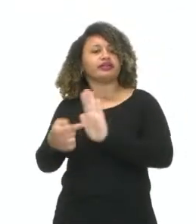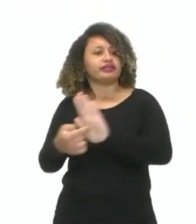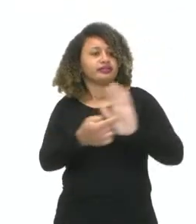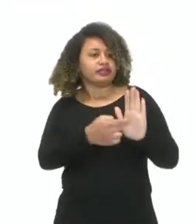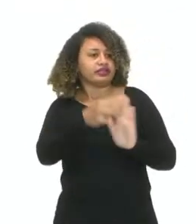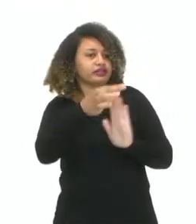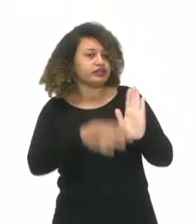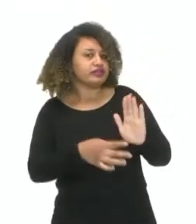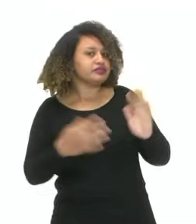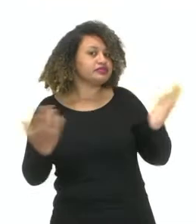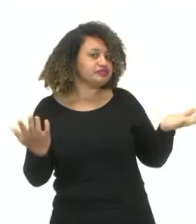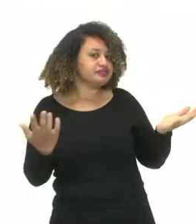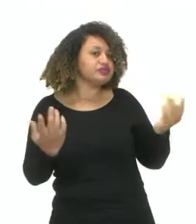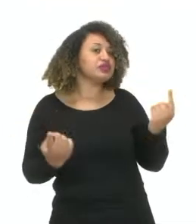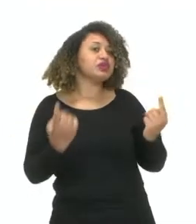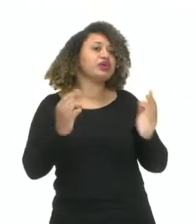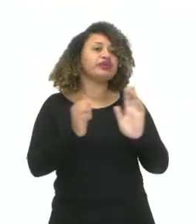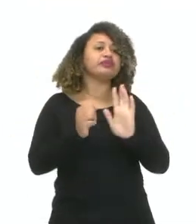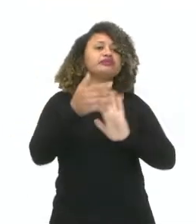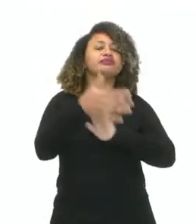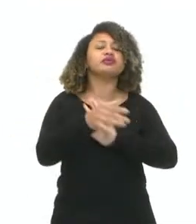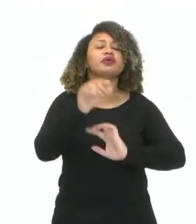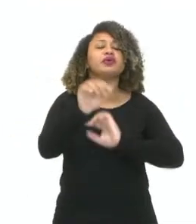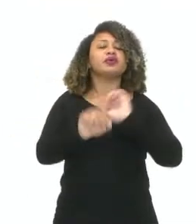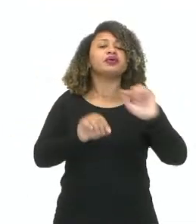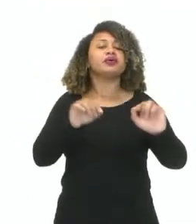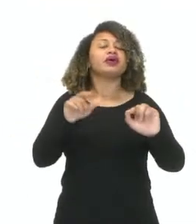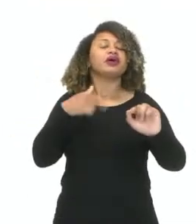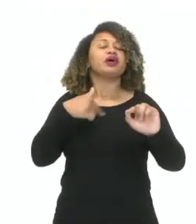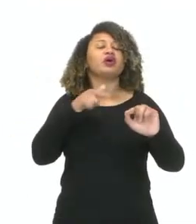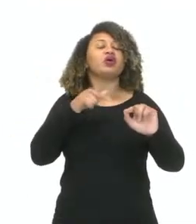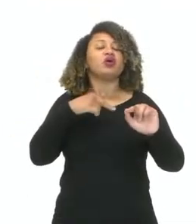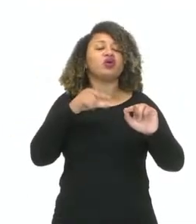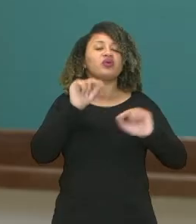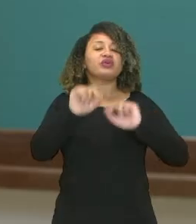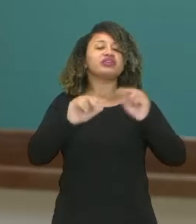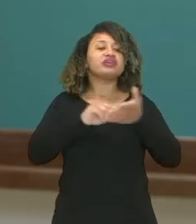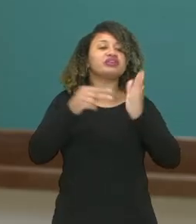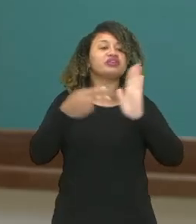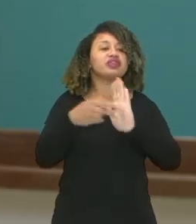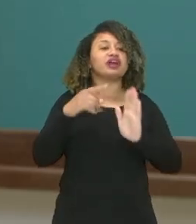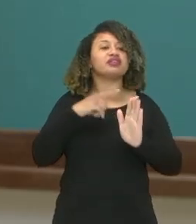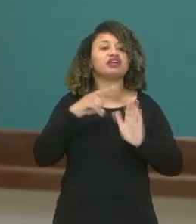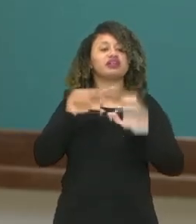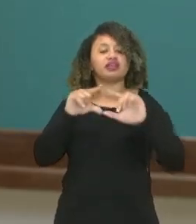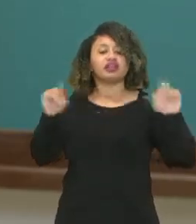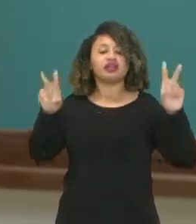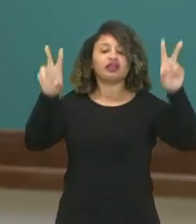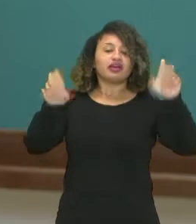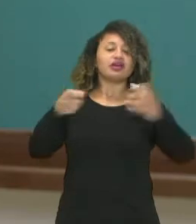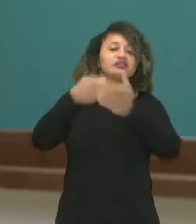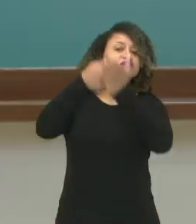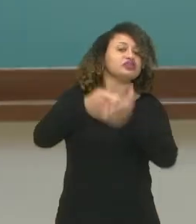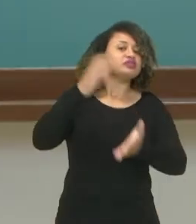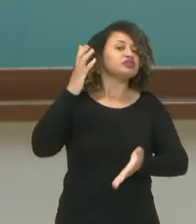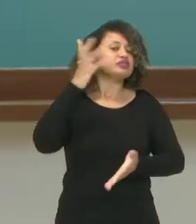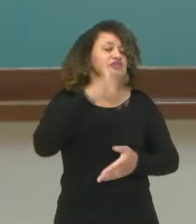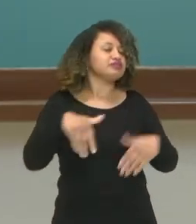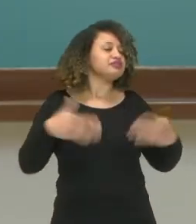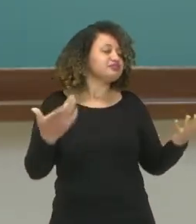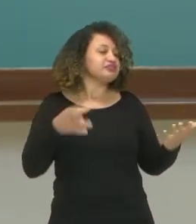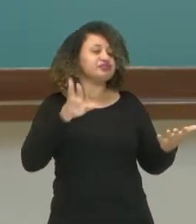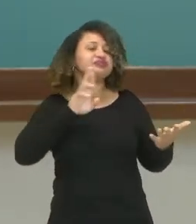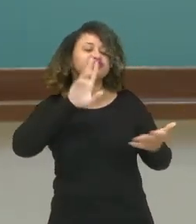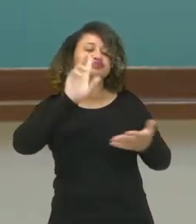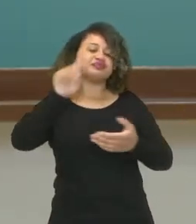texto. Qual é o efeito de sentido produzido pela expressão ditadura da beleza? Faz aí,